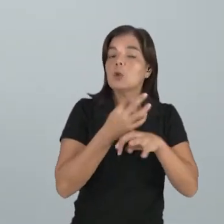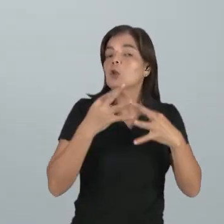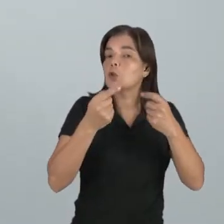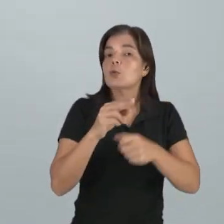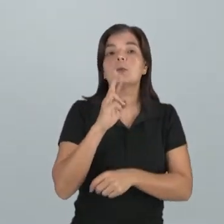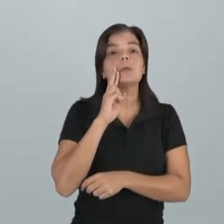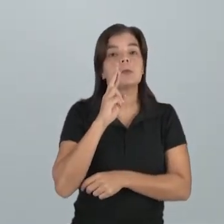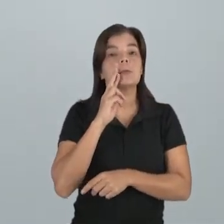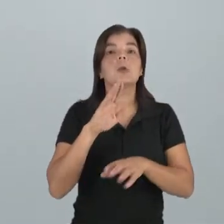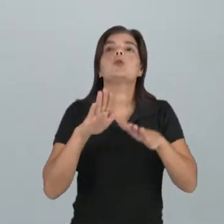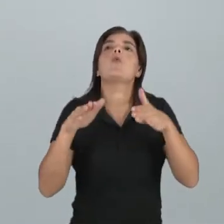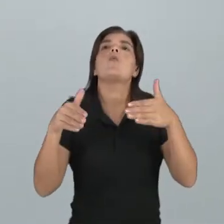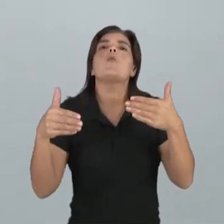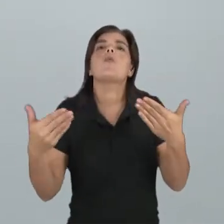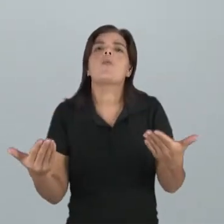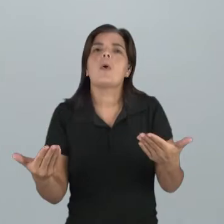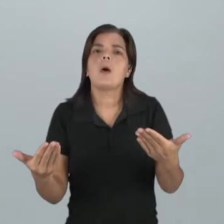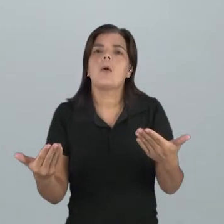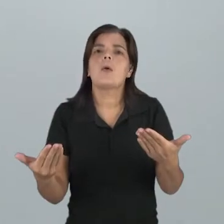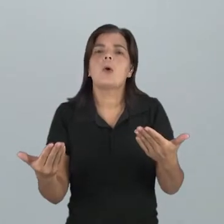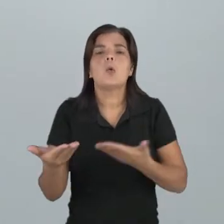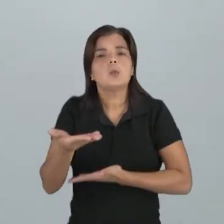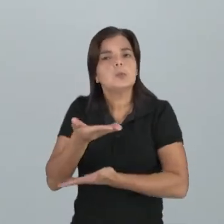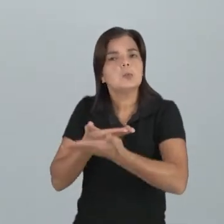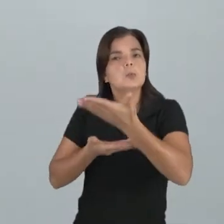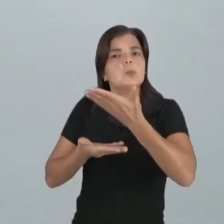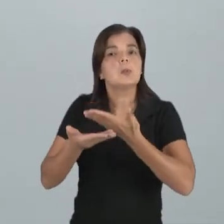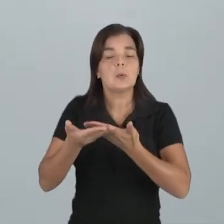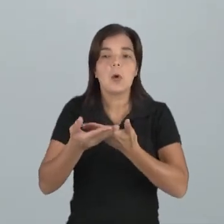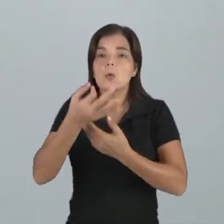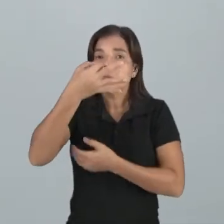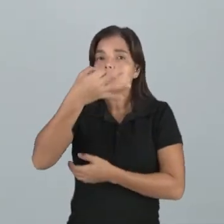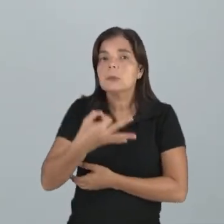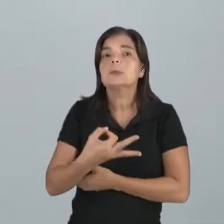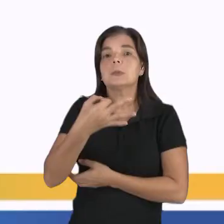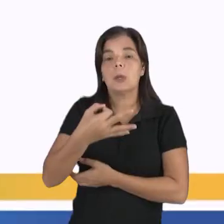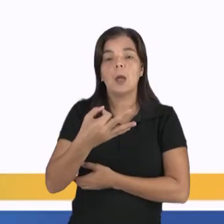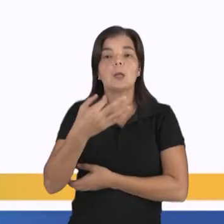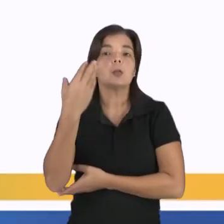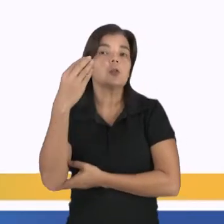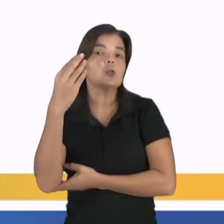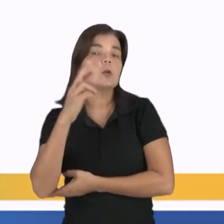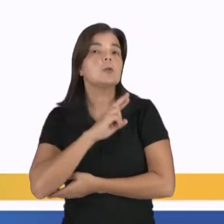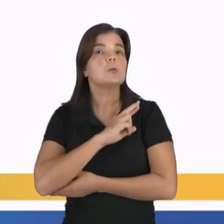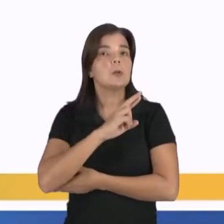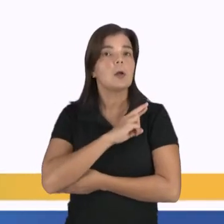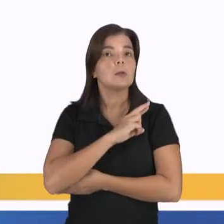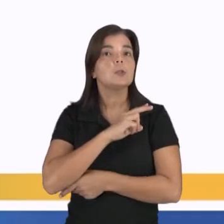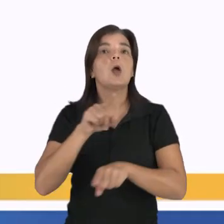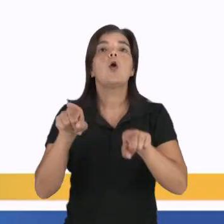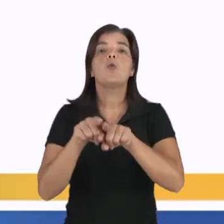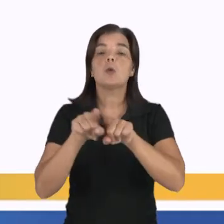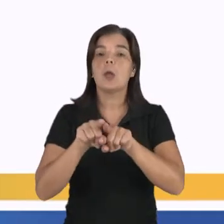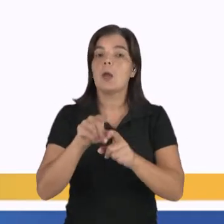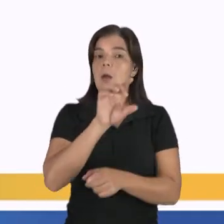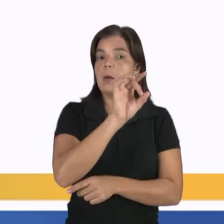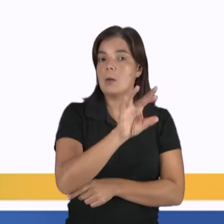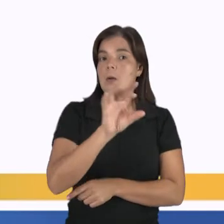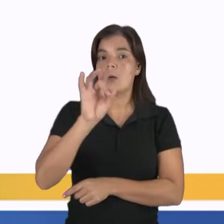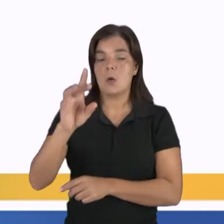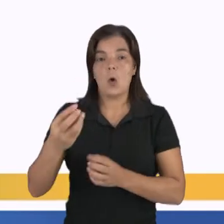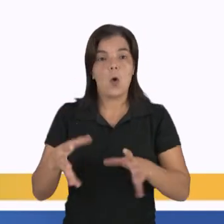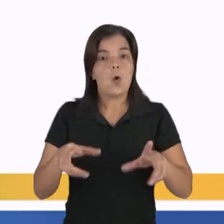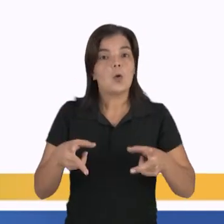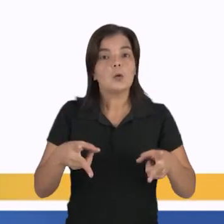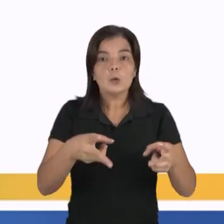as respostas. Então, qual é o relacionamento ideal entre ciência e religião? Compatibilidade. Cada uma explora o